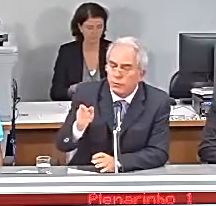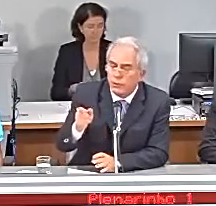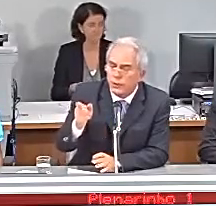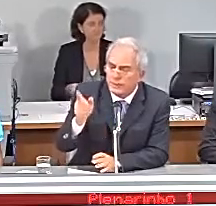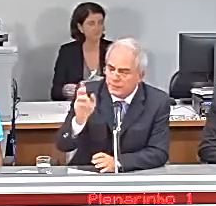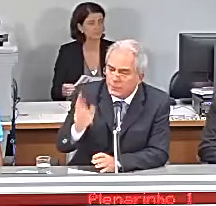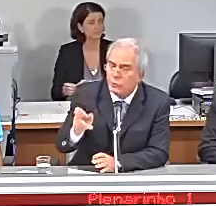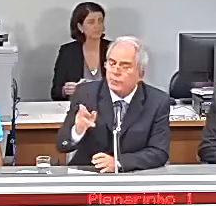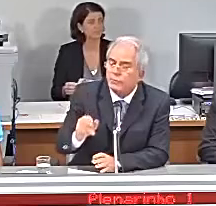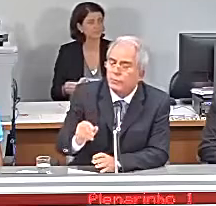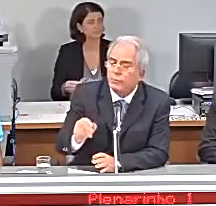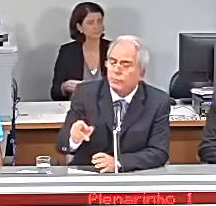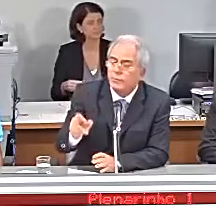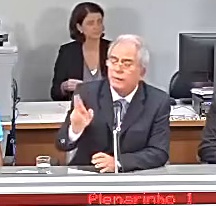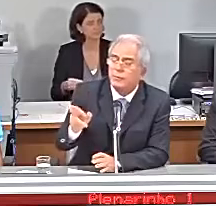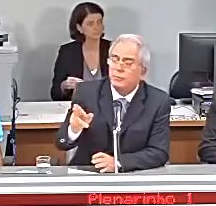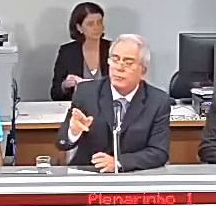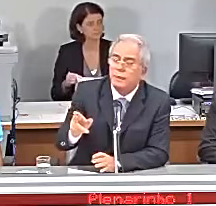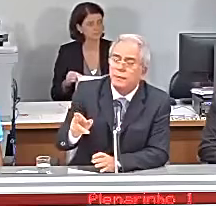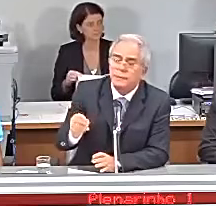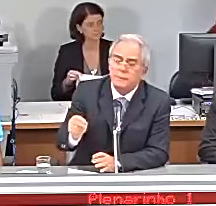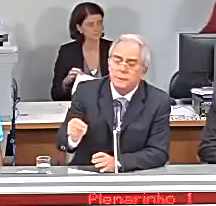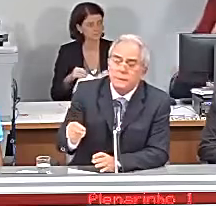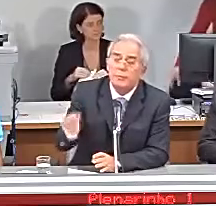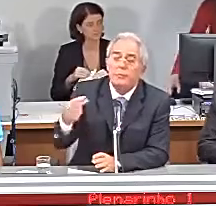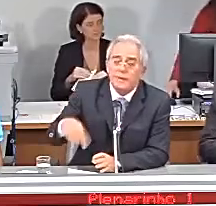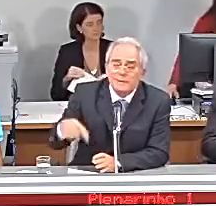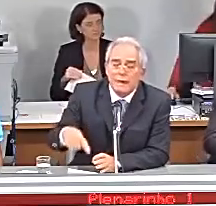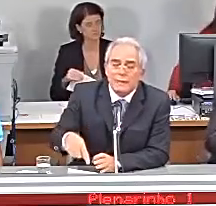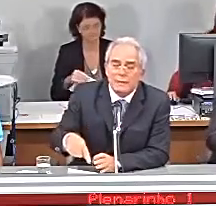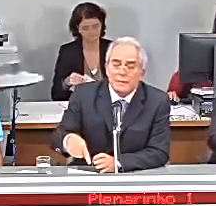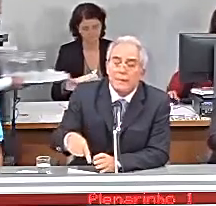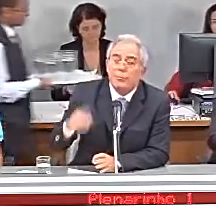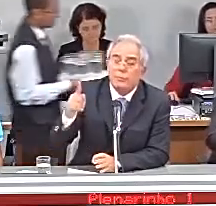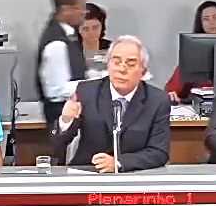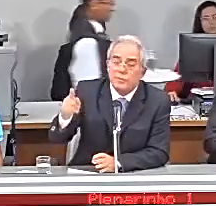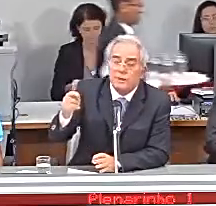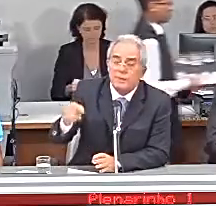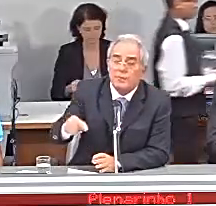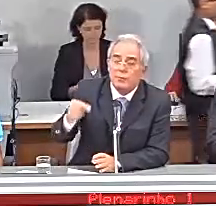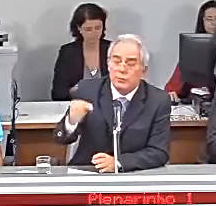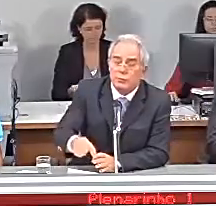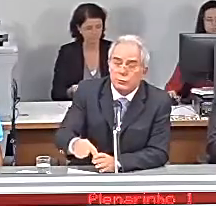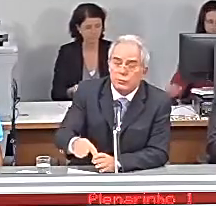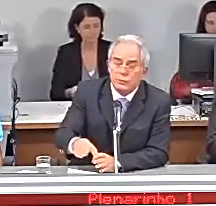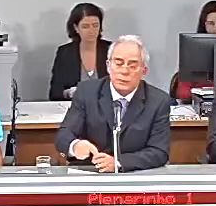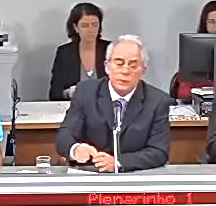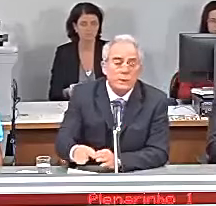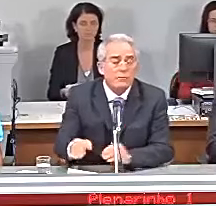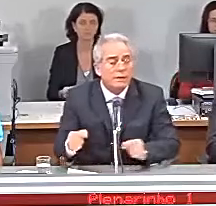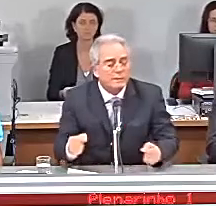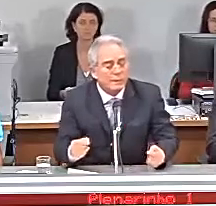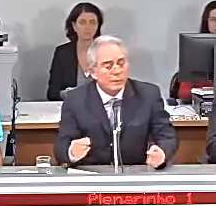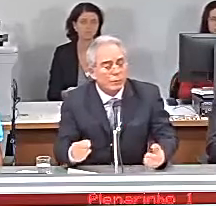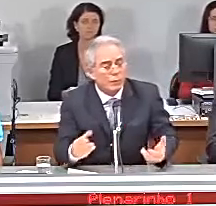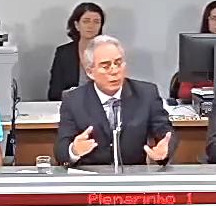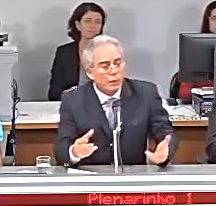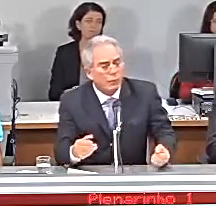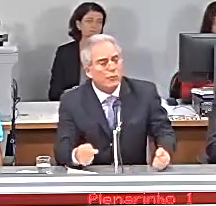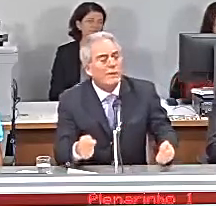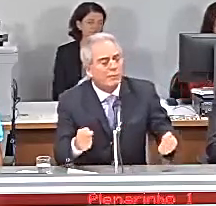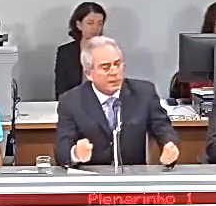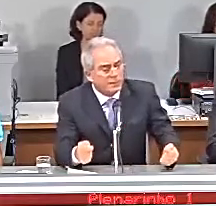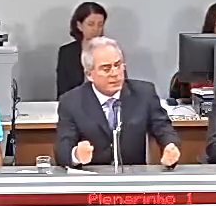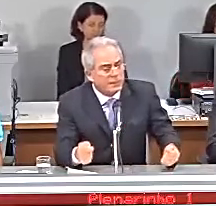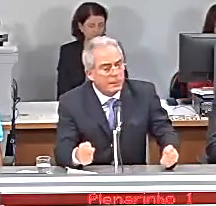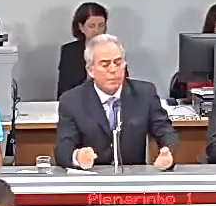convidada, convocada, dona Vilma, convidada, convocada. Nós vamos tratar aqui da possível instalação do SEJUSC, que vai ser um